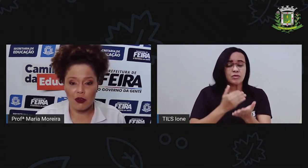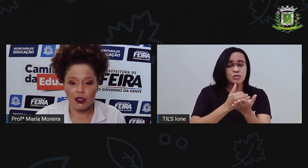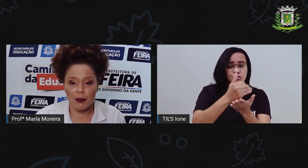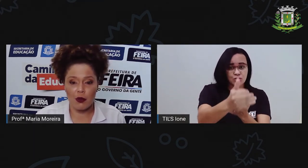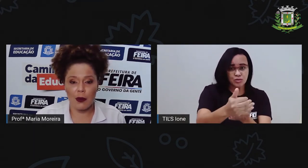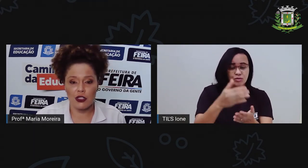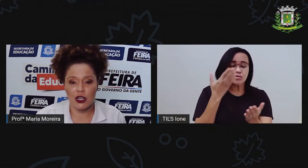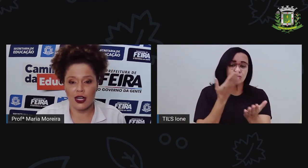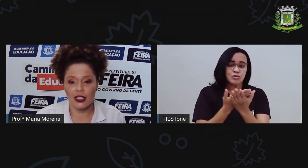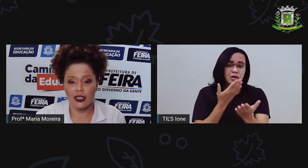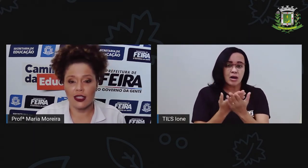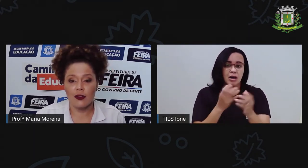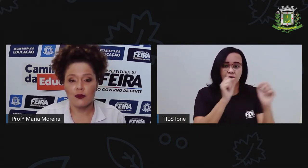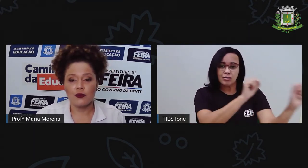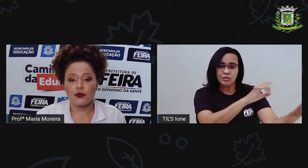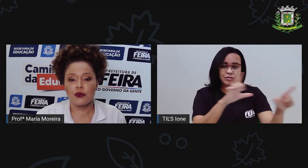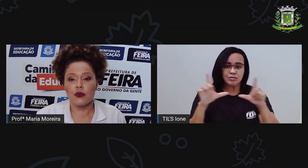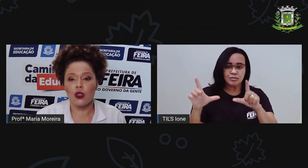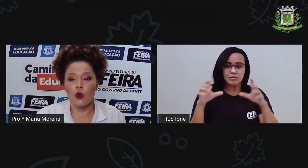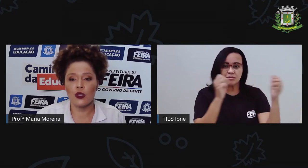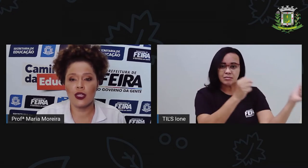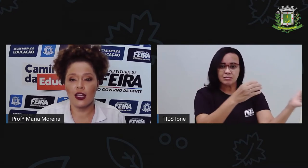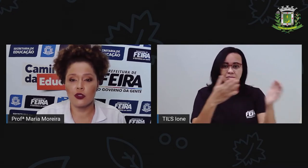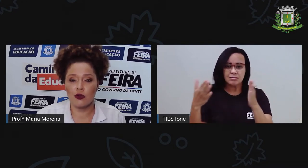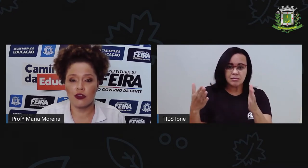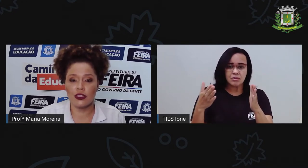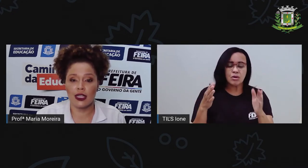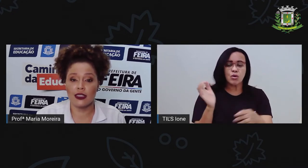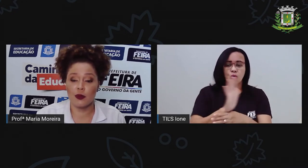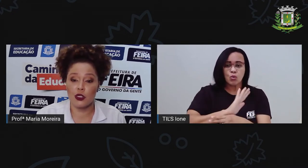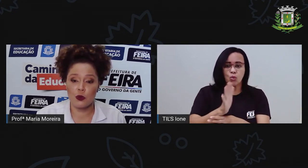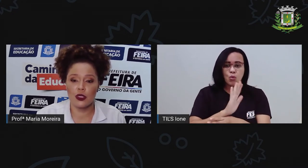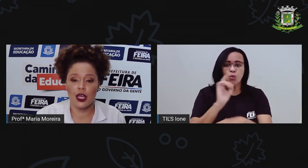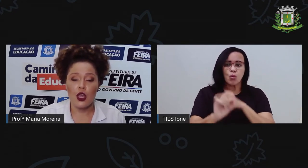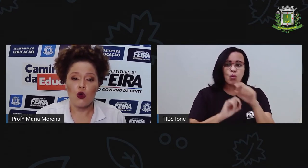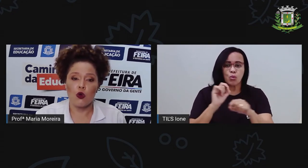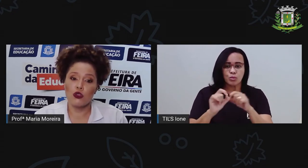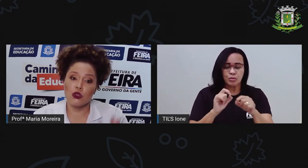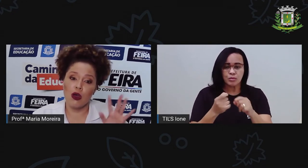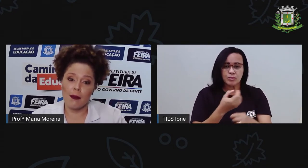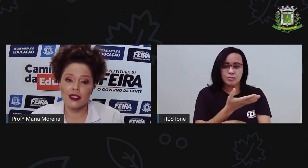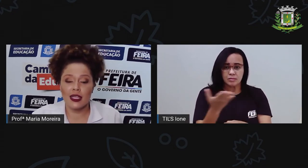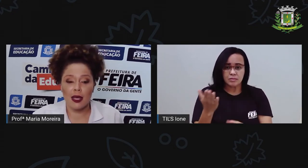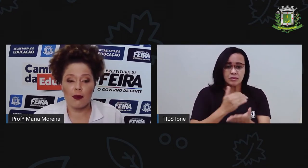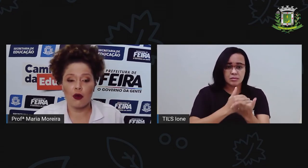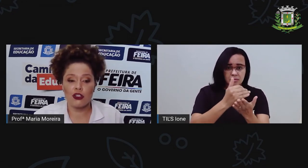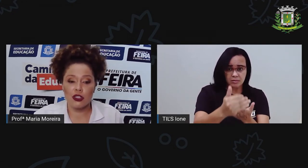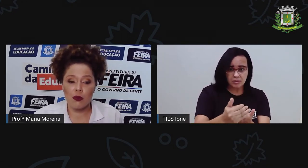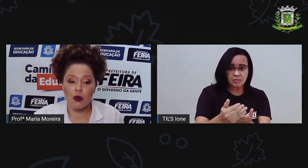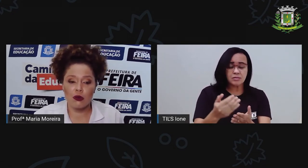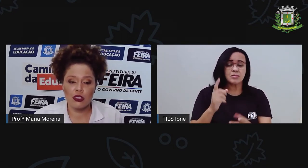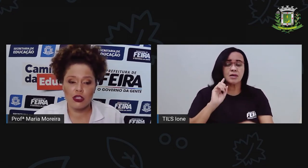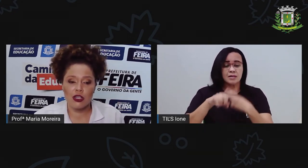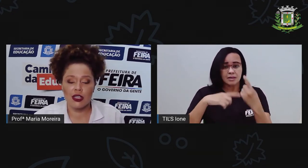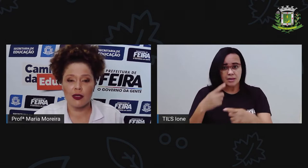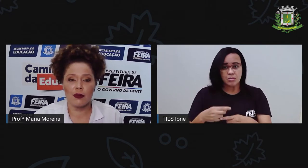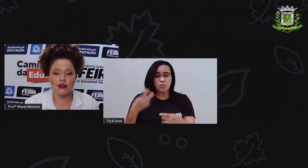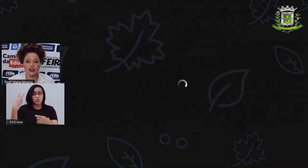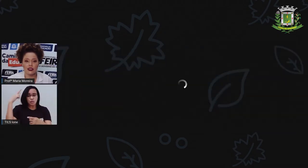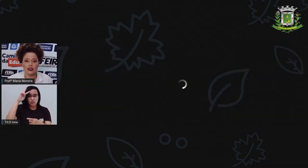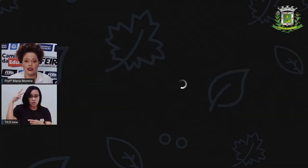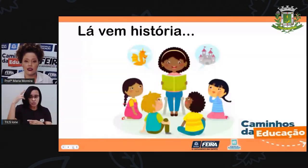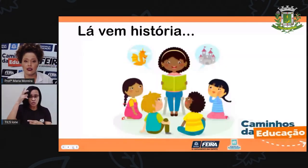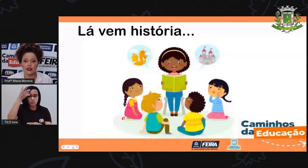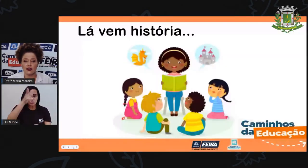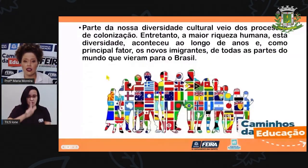voltar para compartilhar aqui, né, o slide com vocês para a gente poder continuar. Mas daqui a pouco a gente tem uma outra historinha aqui para